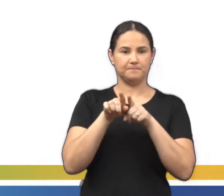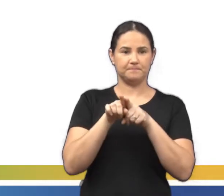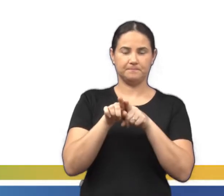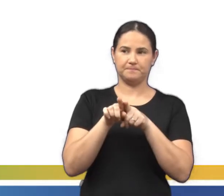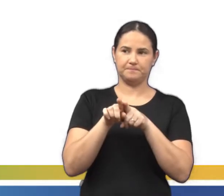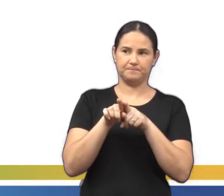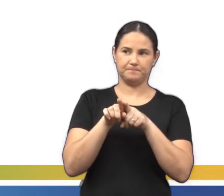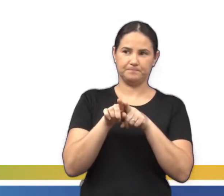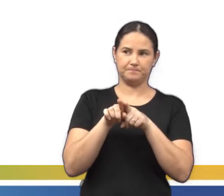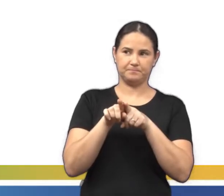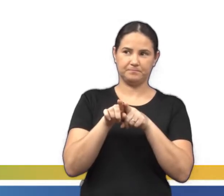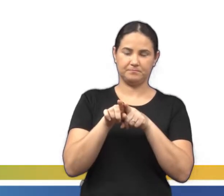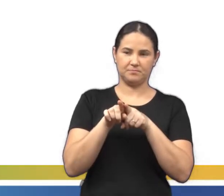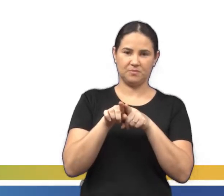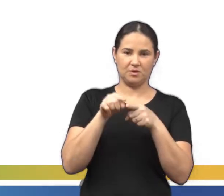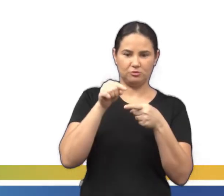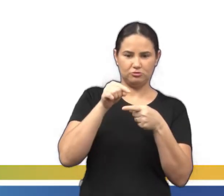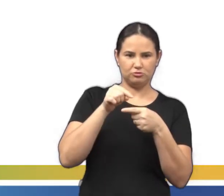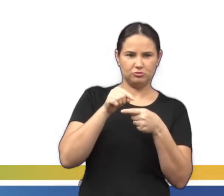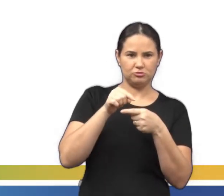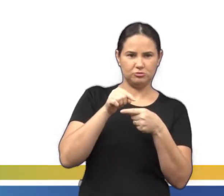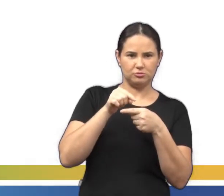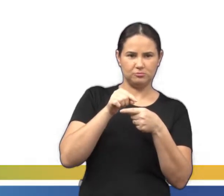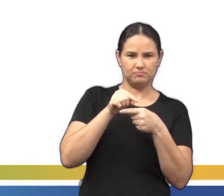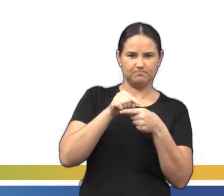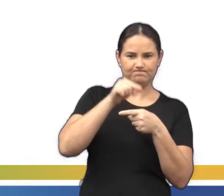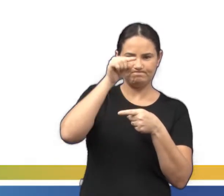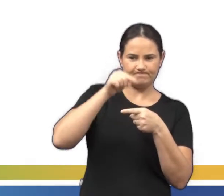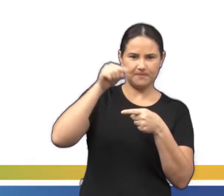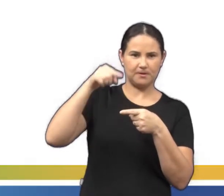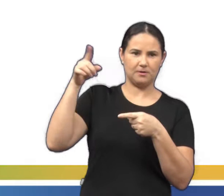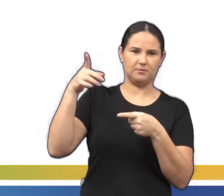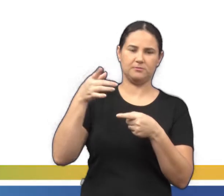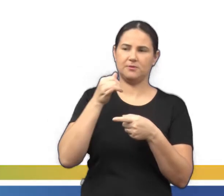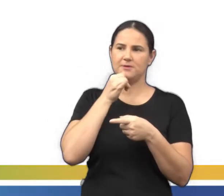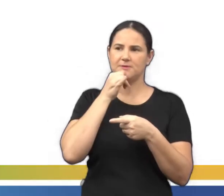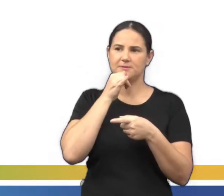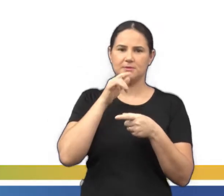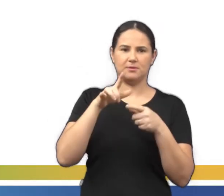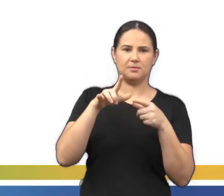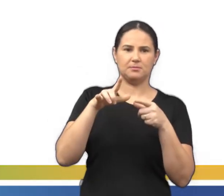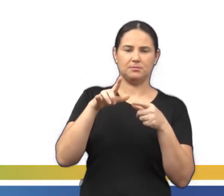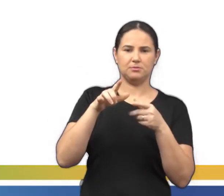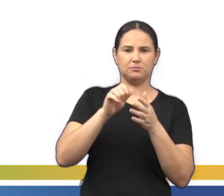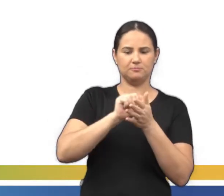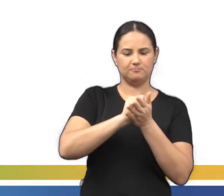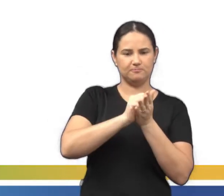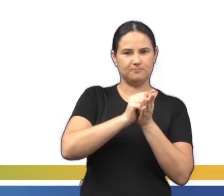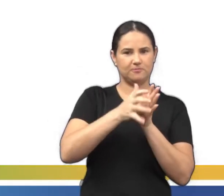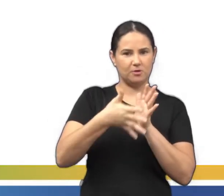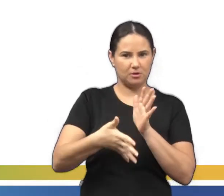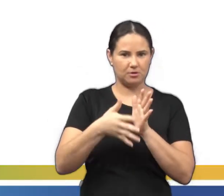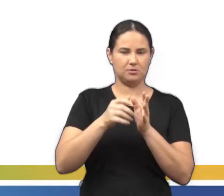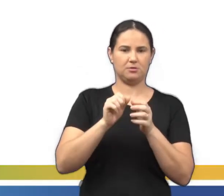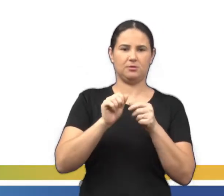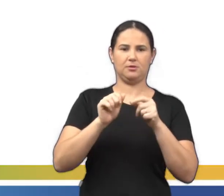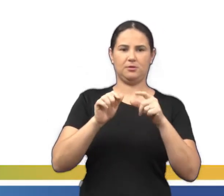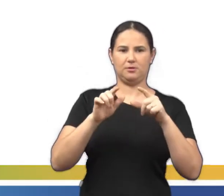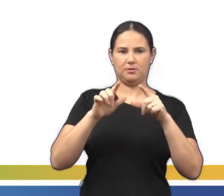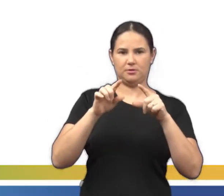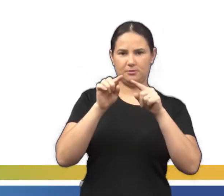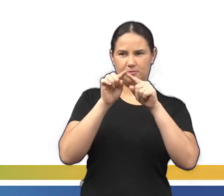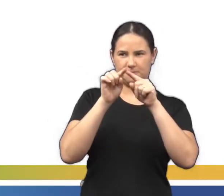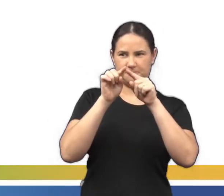encontrar outra forma de representação gráfica, como, por exemplo, retângulos. Nós vamos mostrar a forma